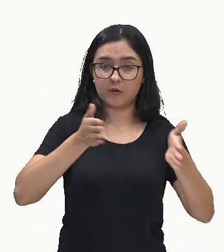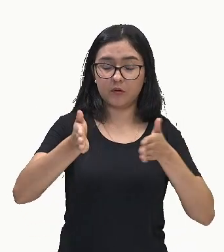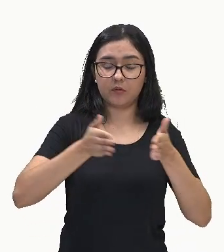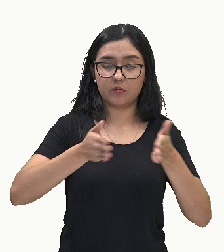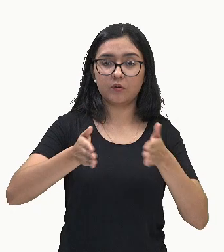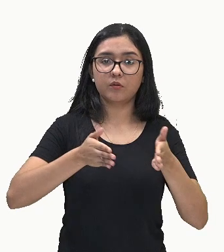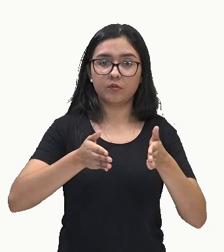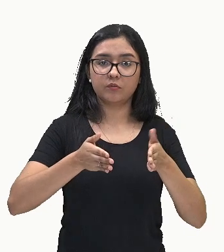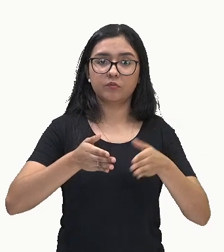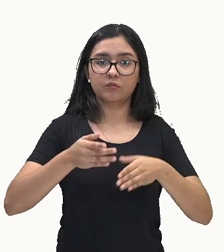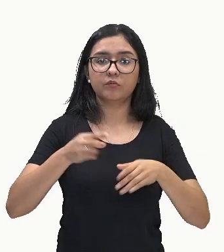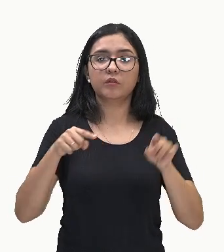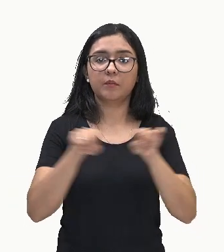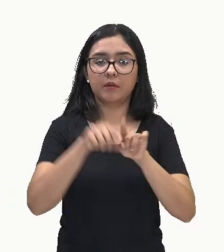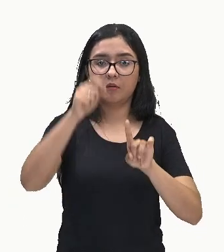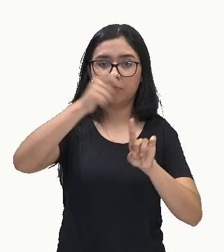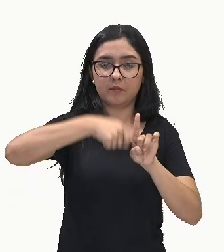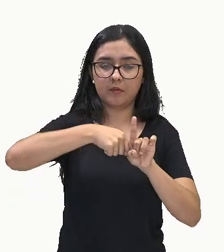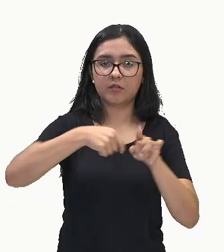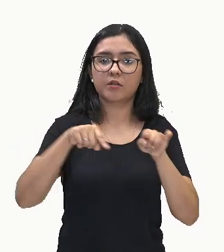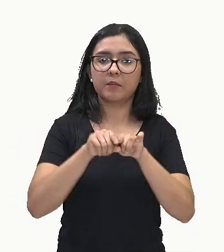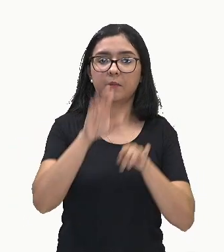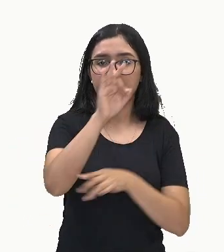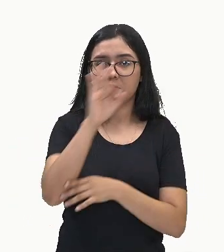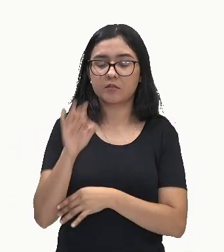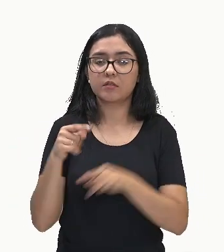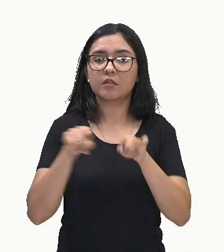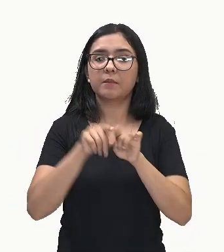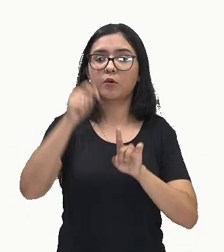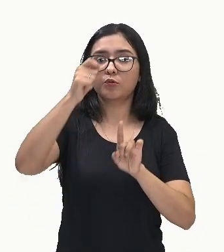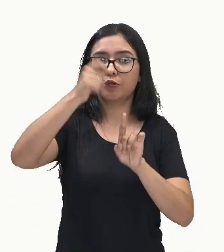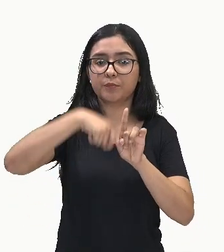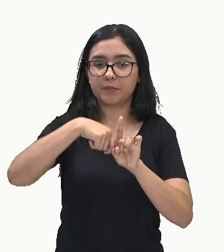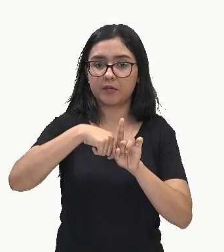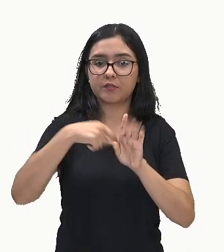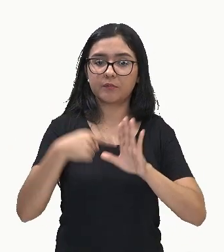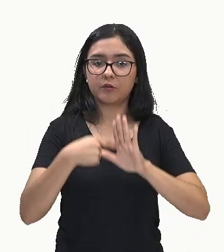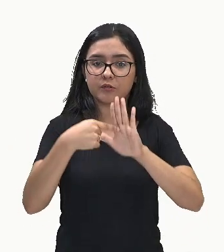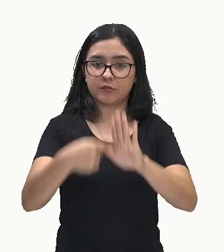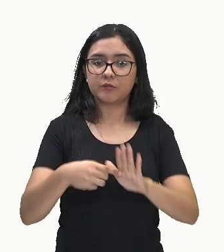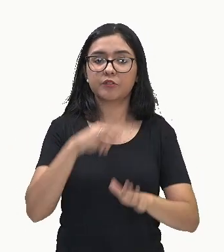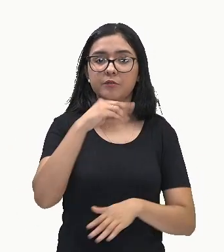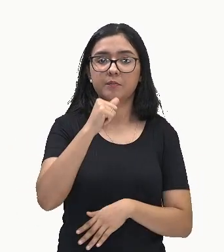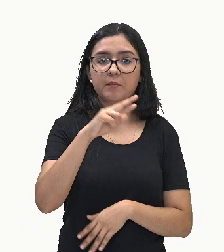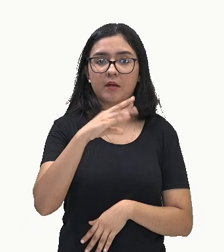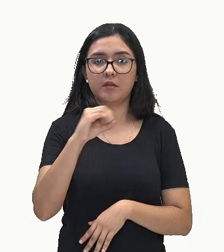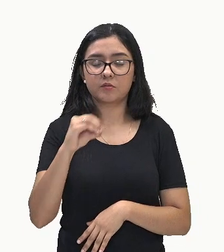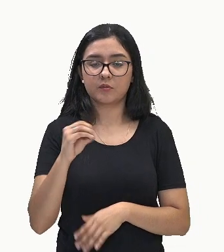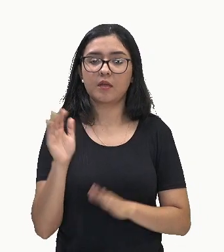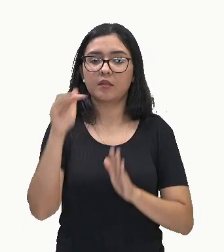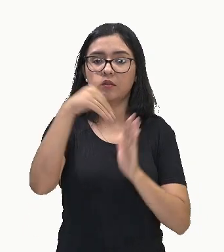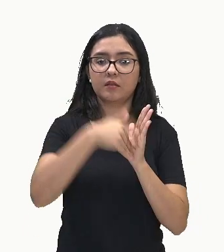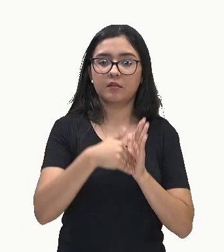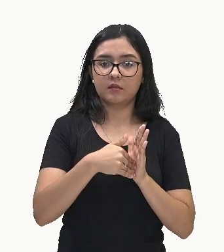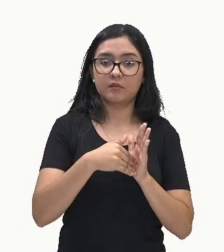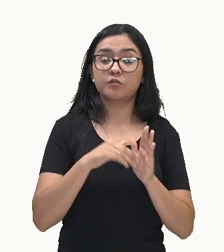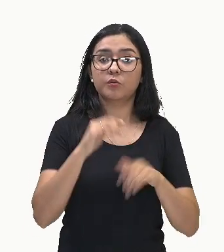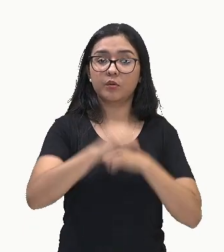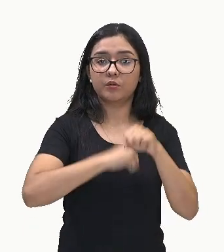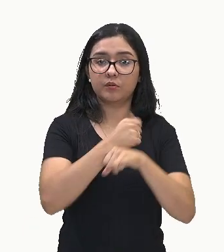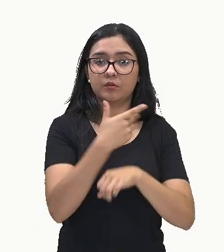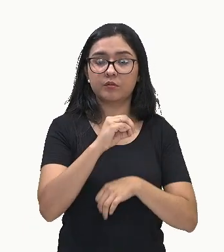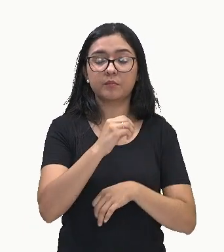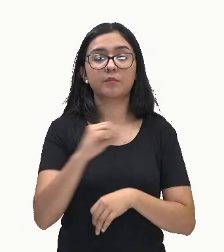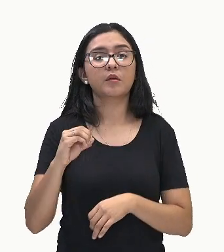Março em porcentagem nos meses que foram citados aqui né de março de 2008